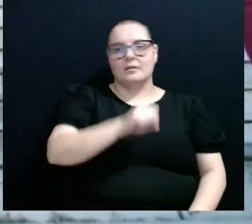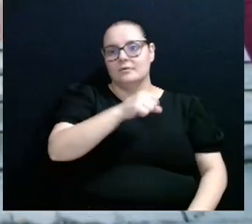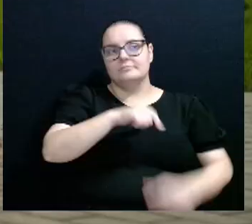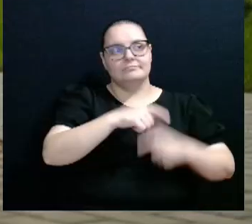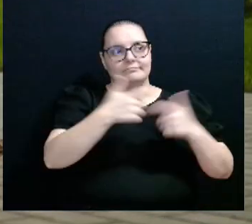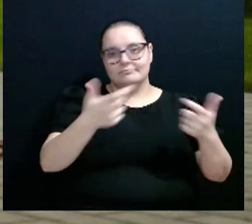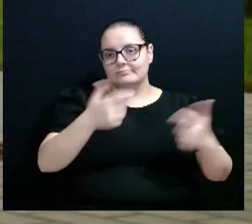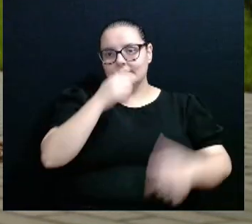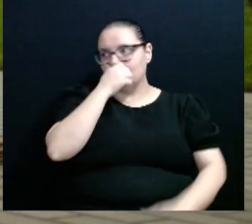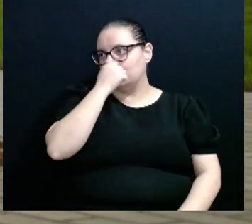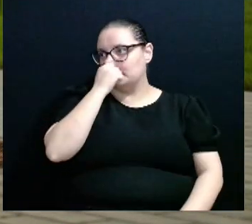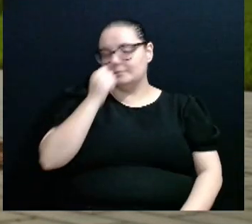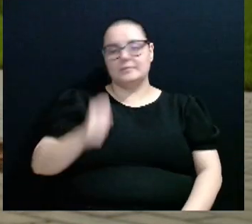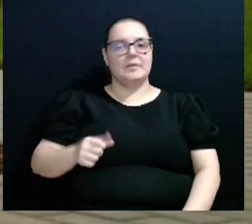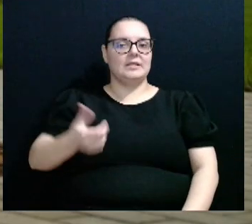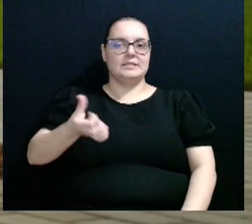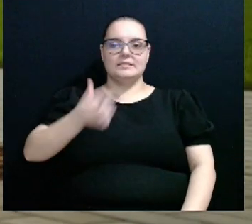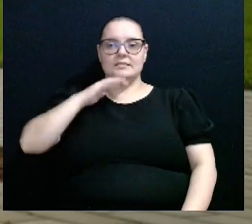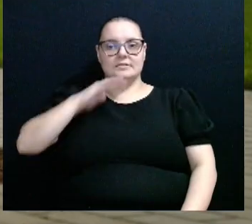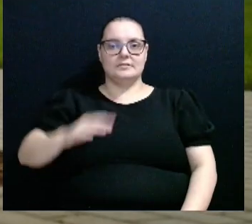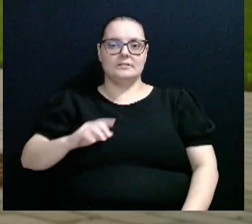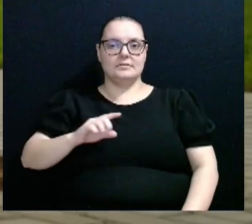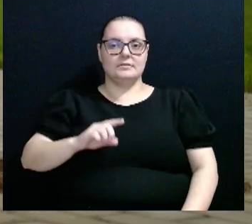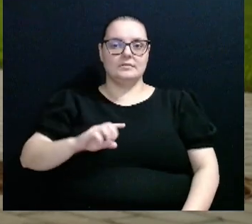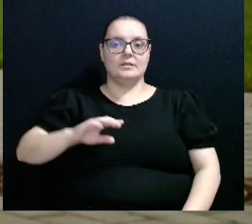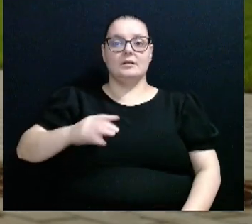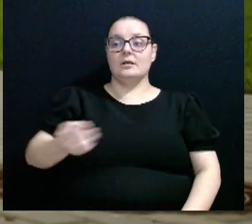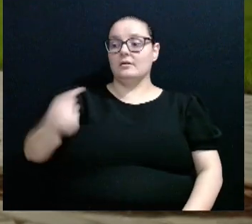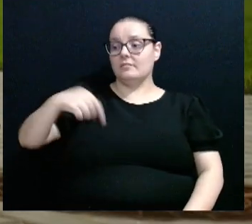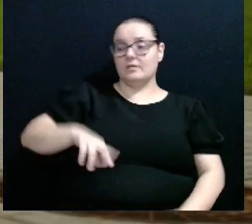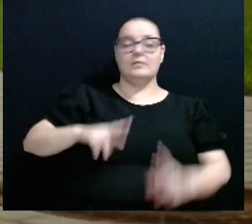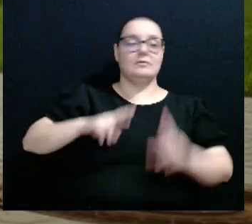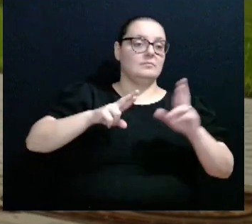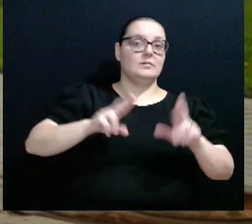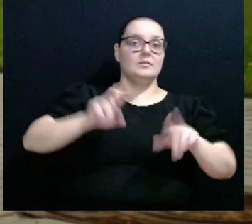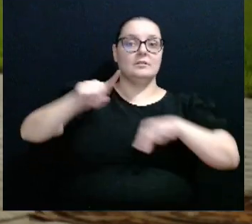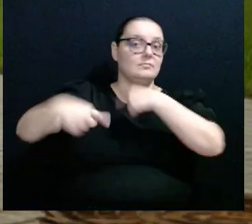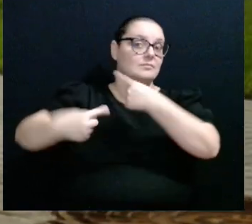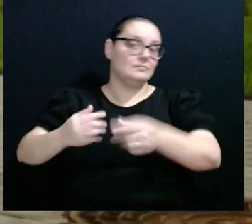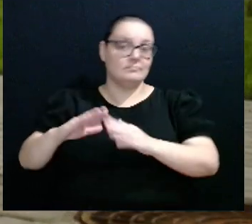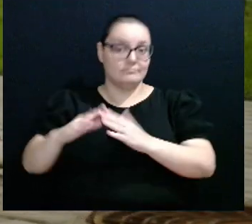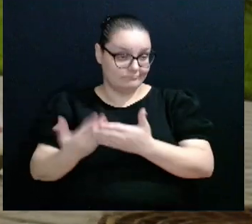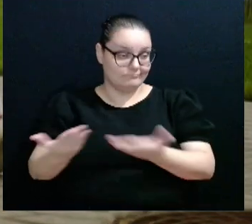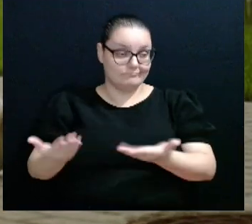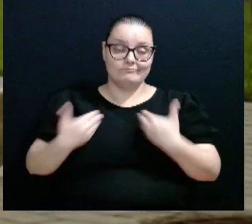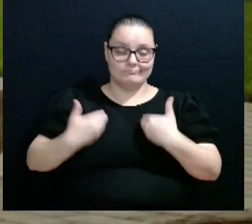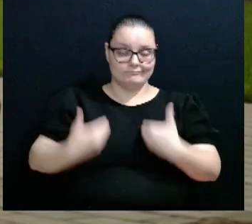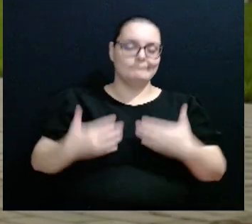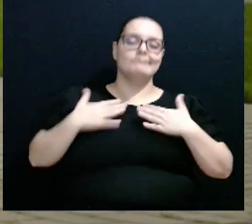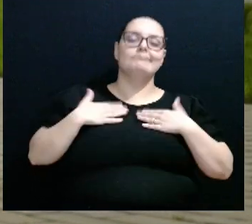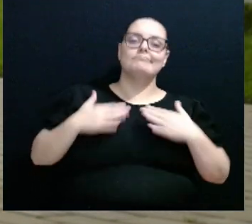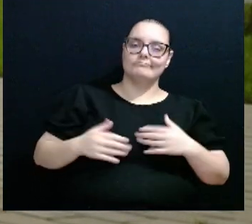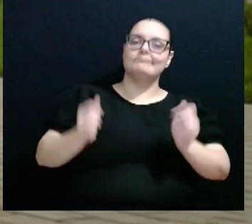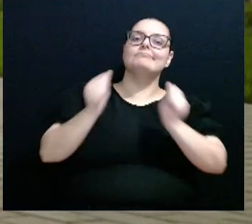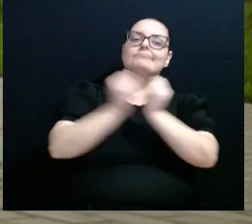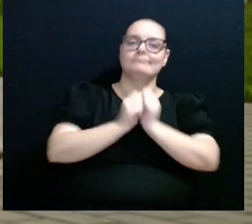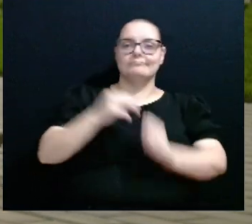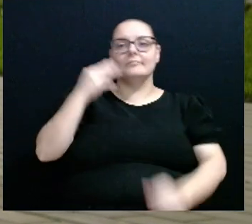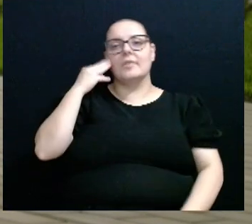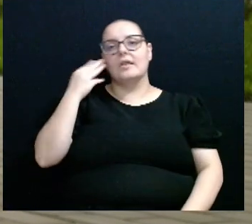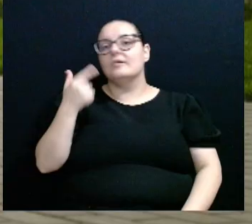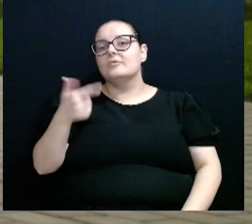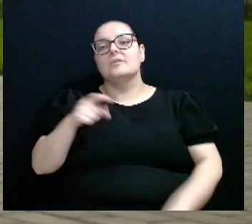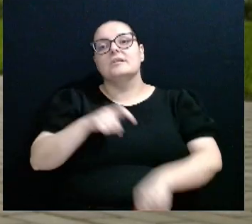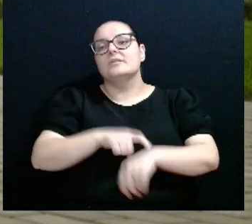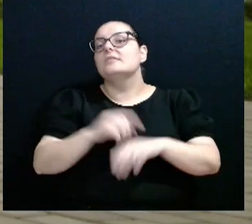vem jantado da escola, dorme e já está indo para a escola de novo. Então esse é um cansaço físico como mental. E aí você tem que observar